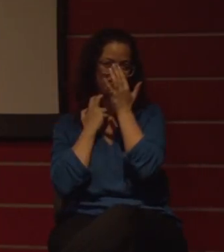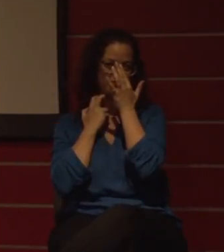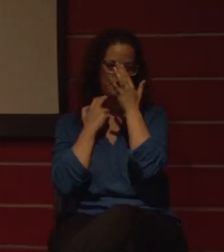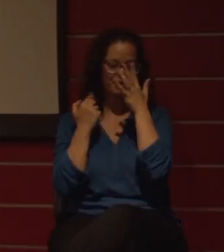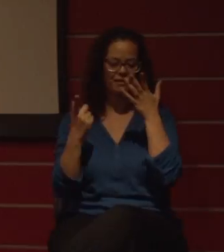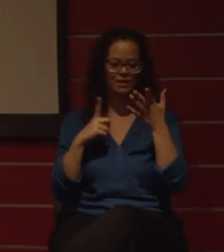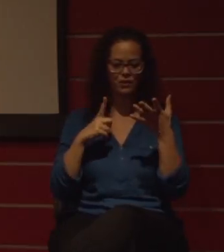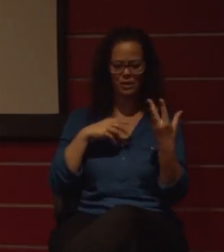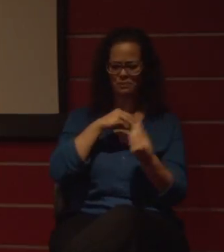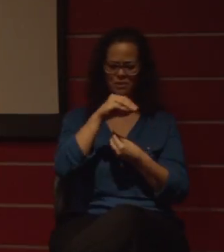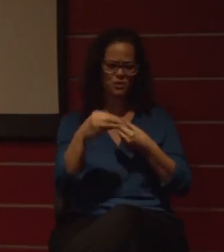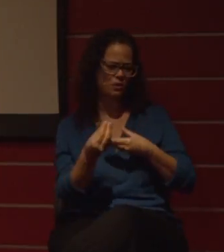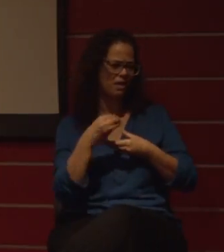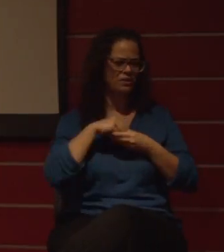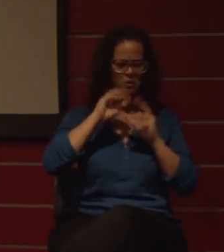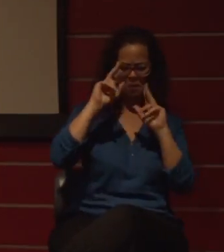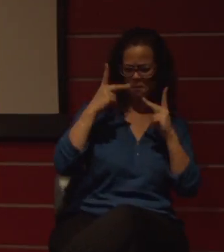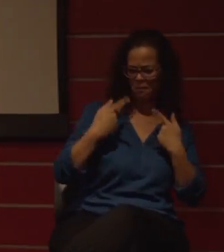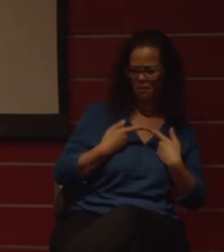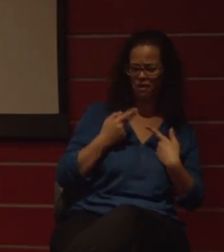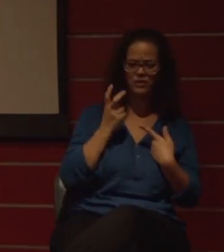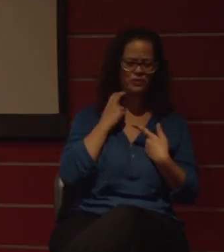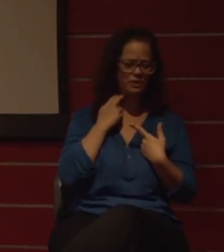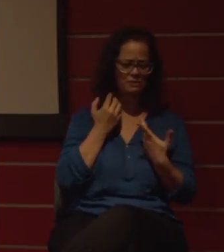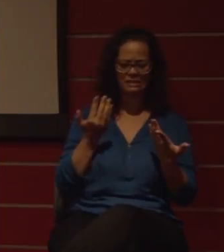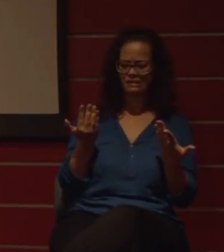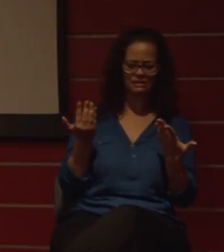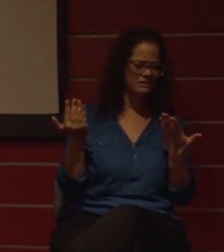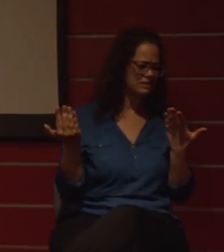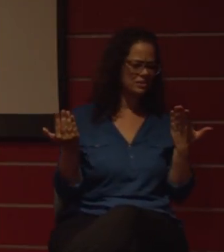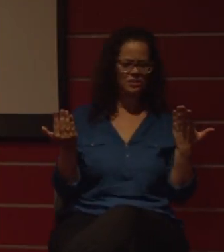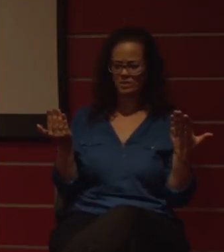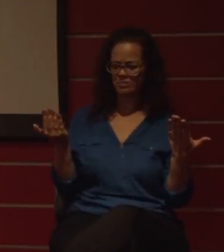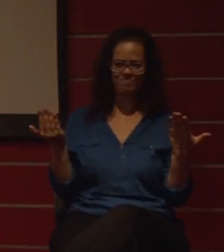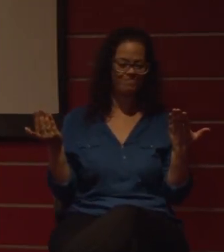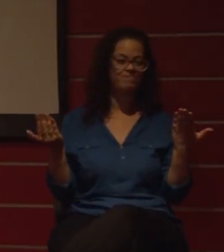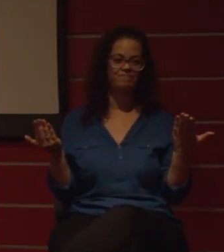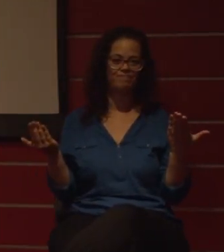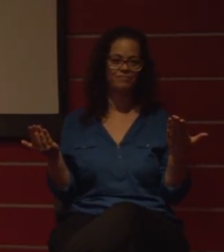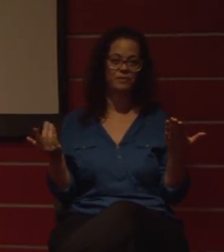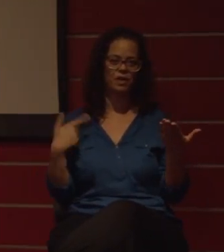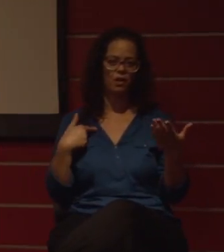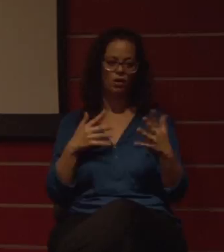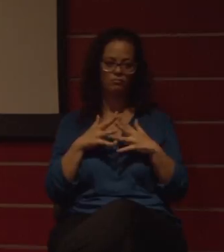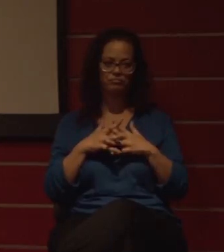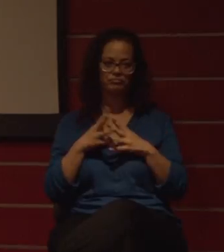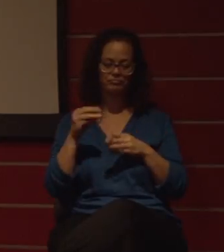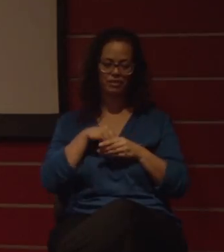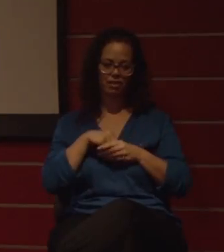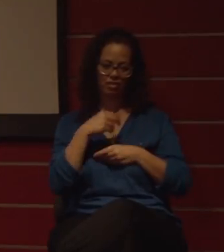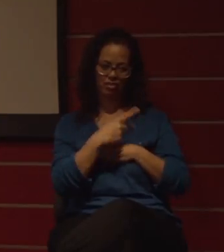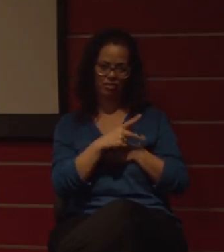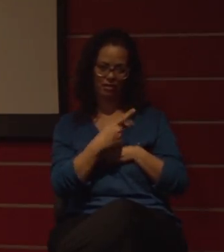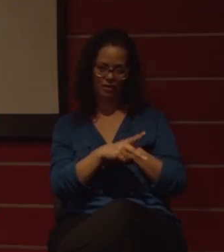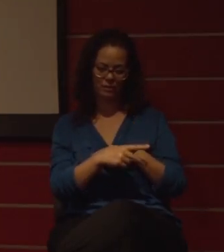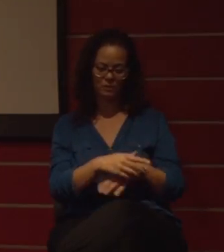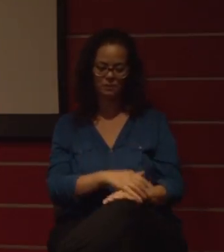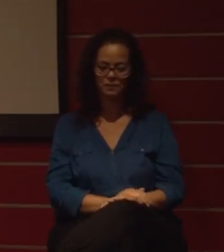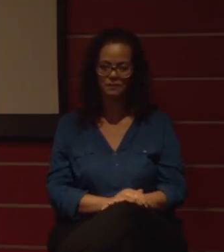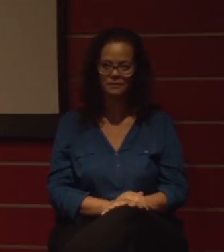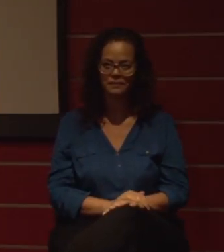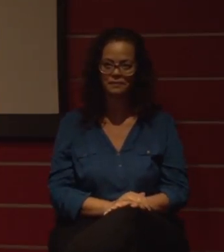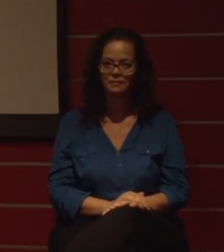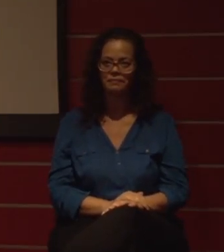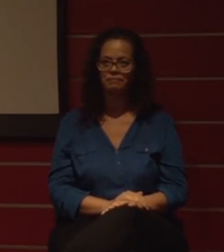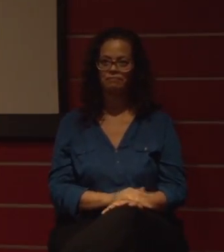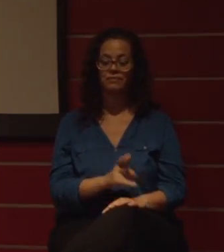desse ser dele ser meio humano meio eh vampiresco né então é